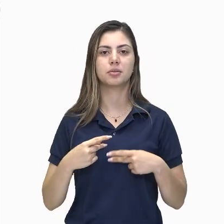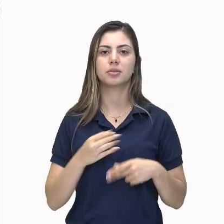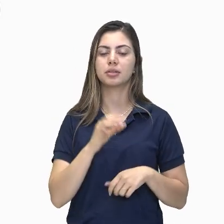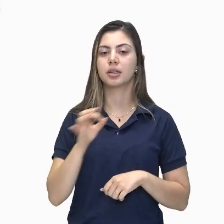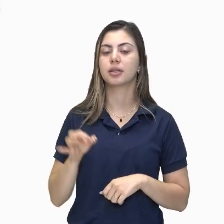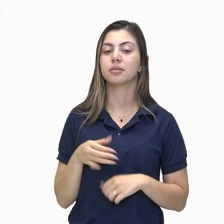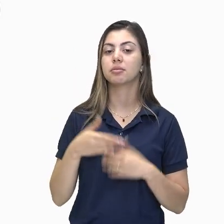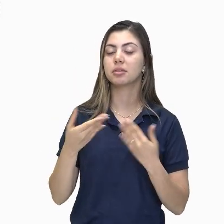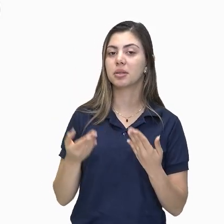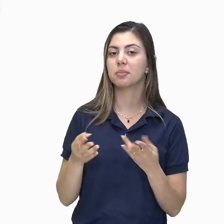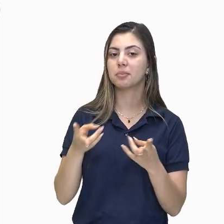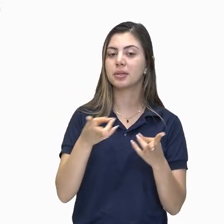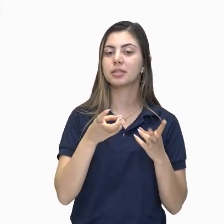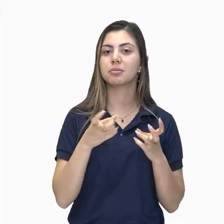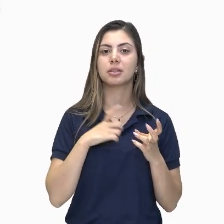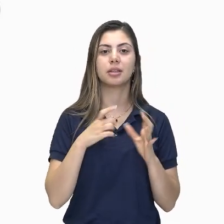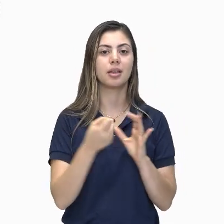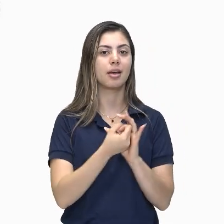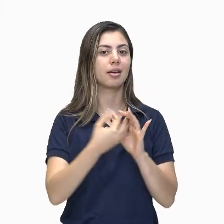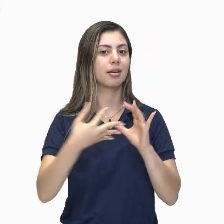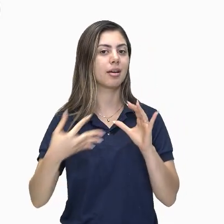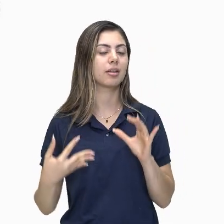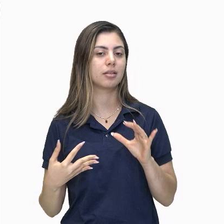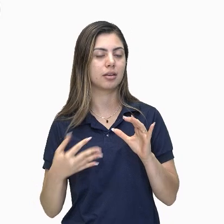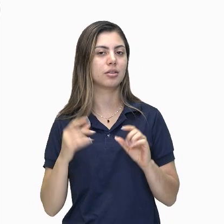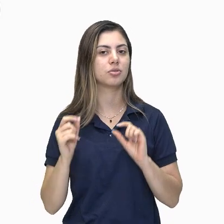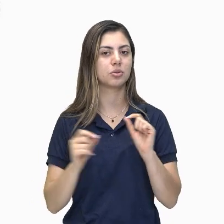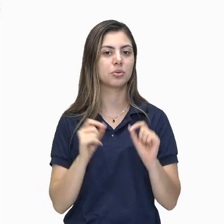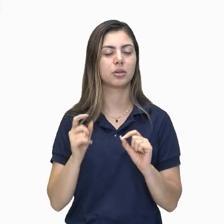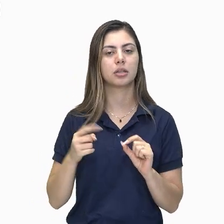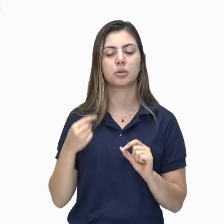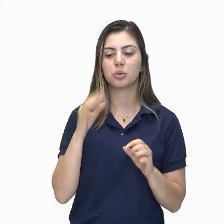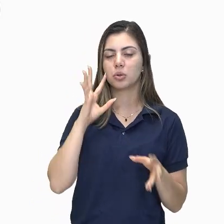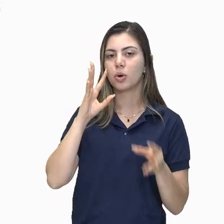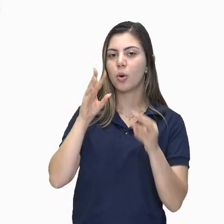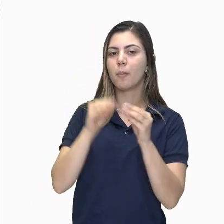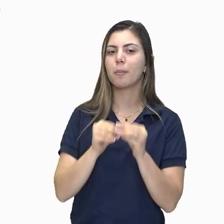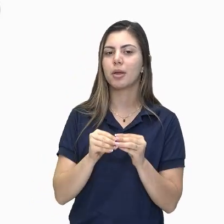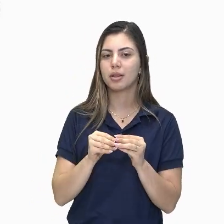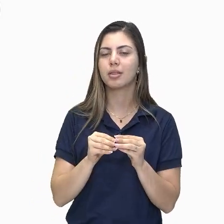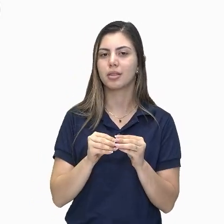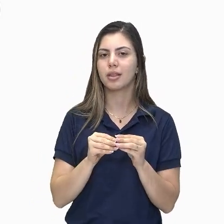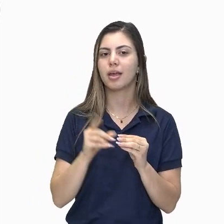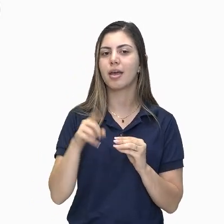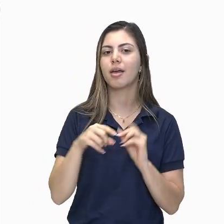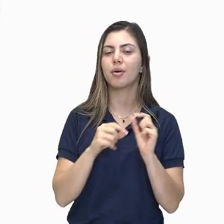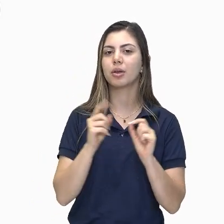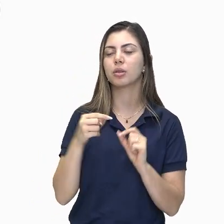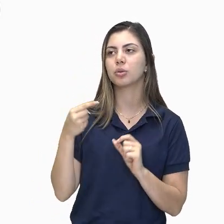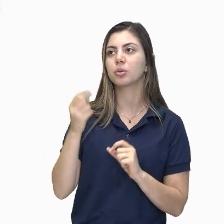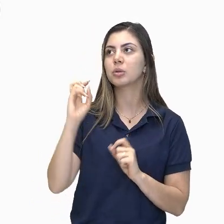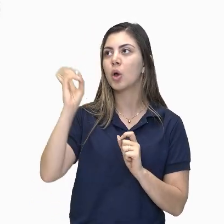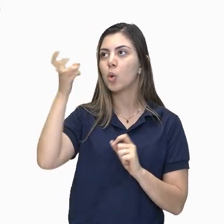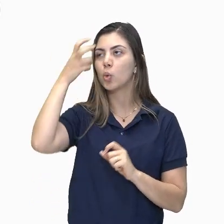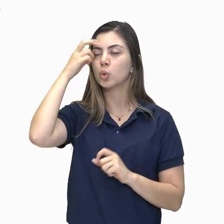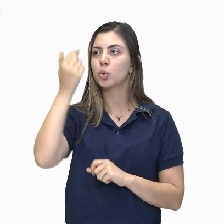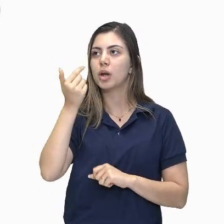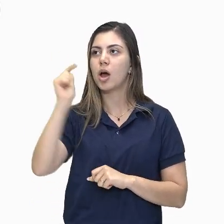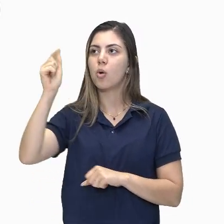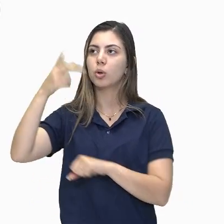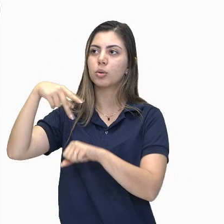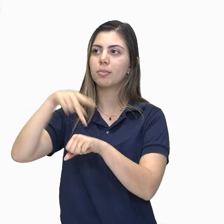que o manifesto tem outros elementos, mas isso ajuda a gente a entender que é consumir essa cultura do outro